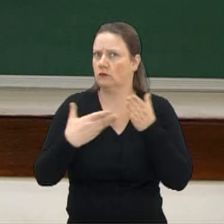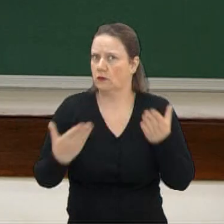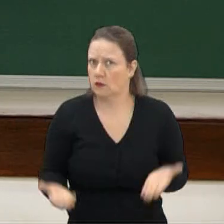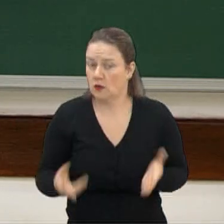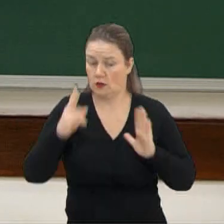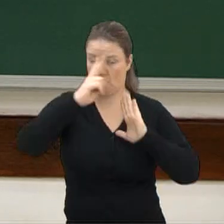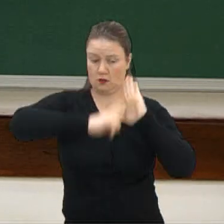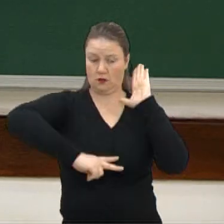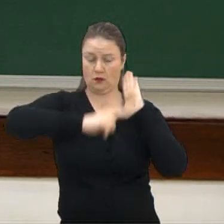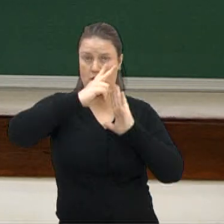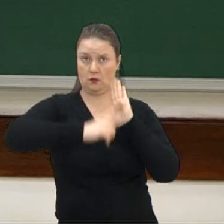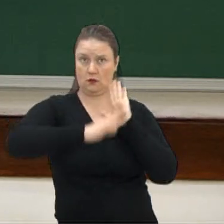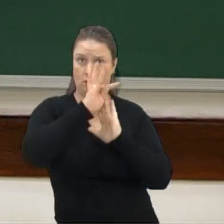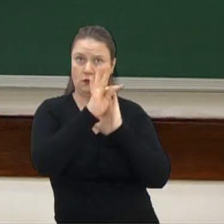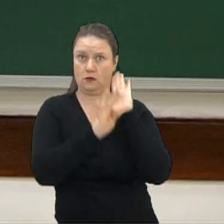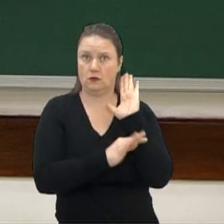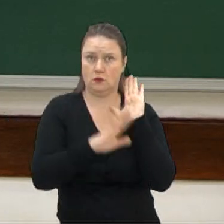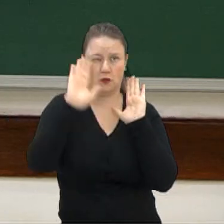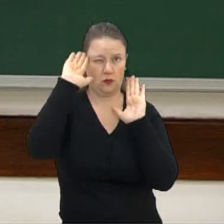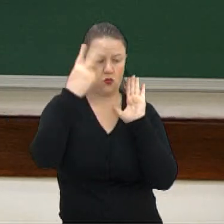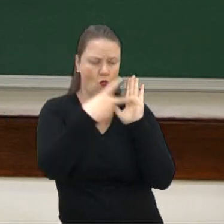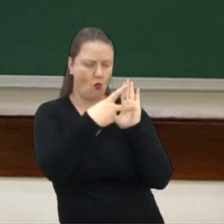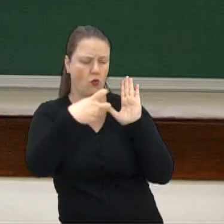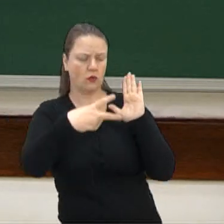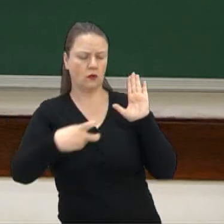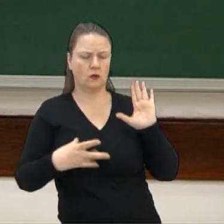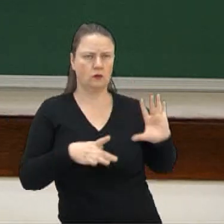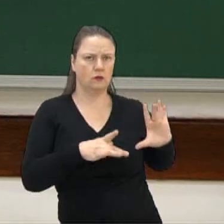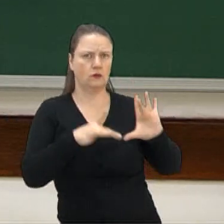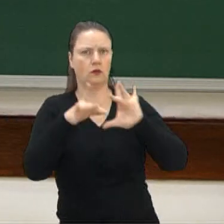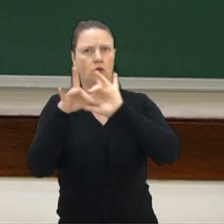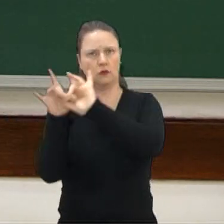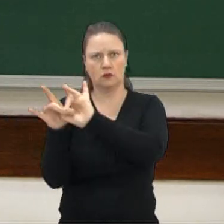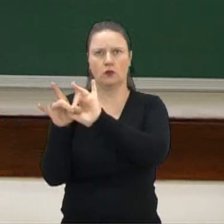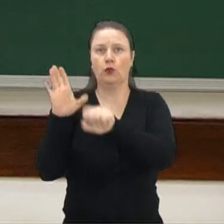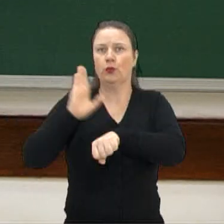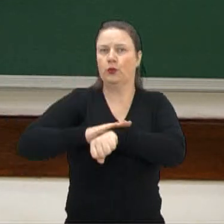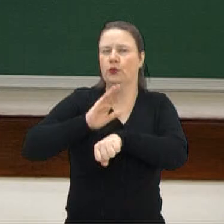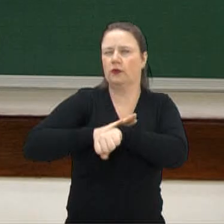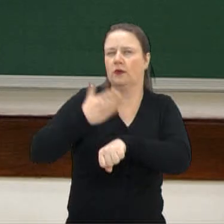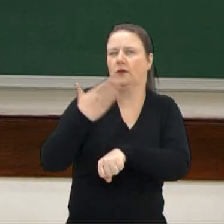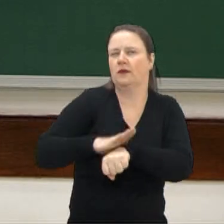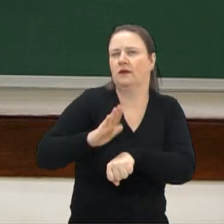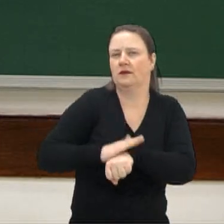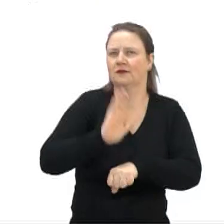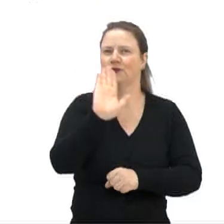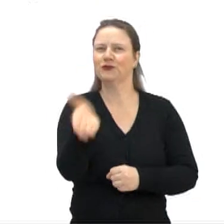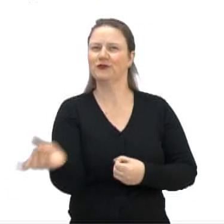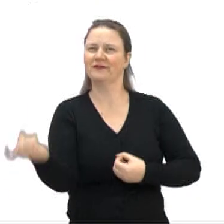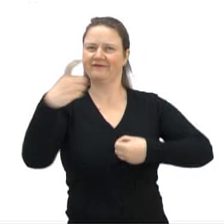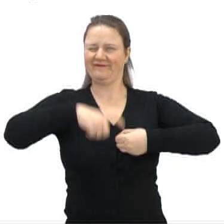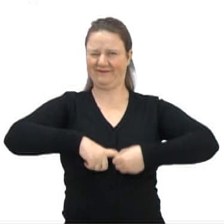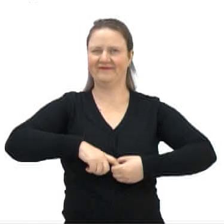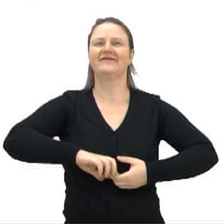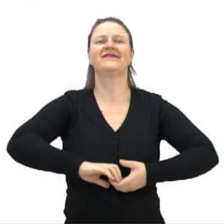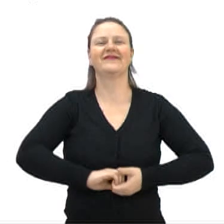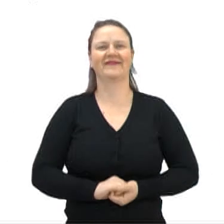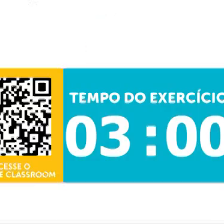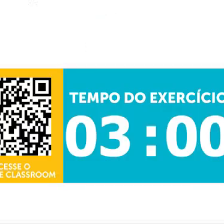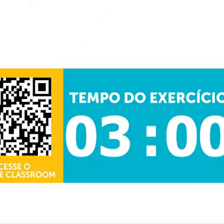dizer? Leia o texto novamente e entenda ali pelo contexto. Um tempo para você fazer isso e eu volto já.